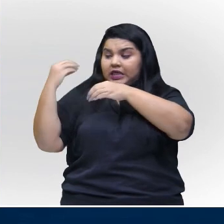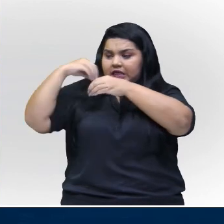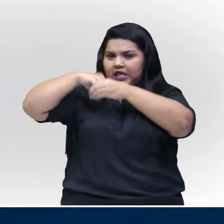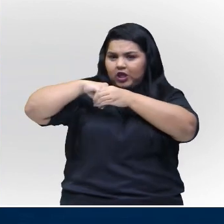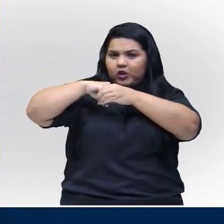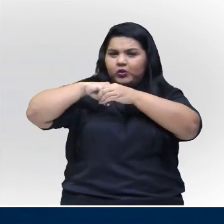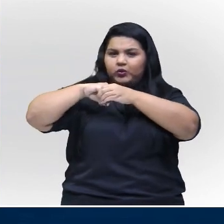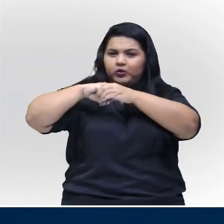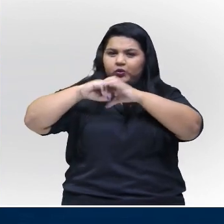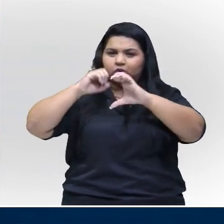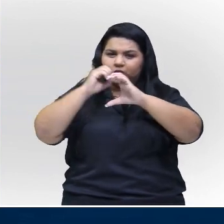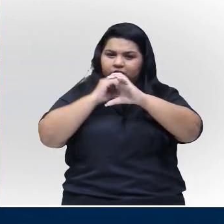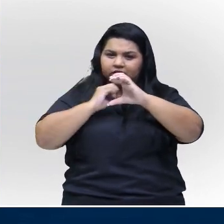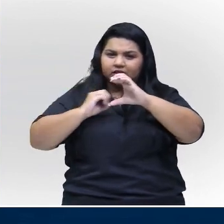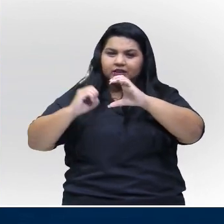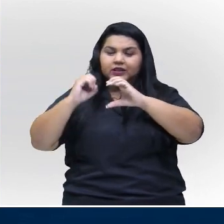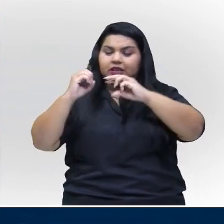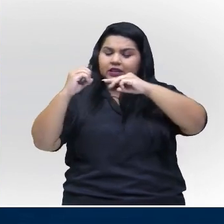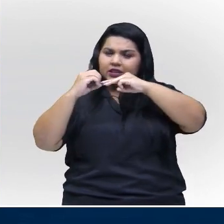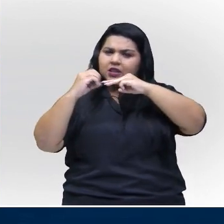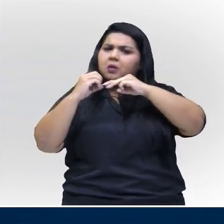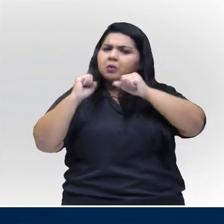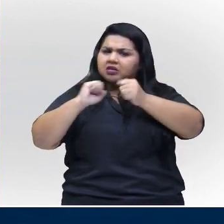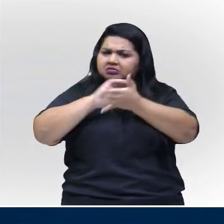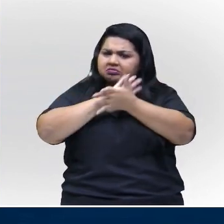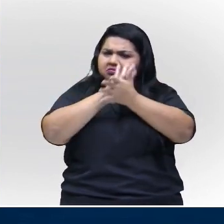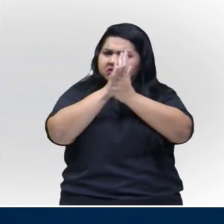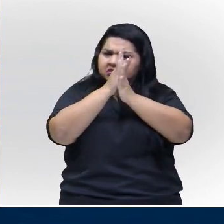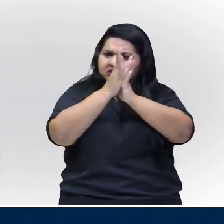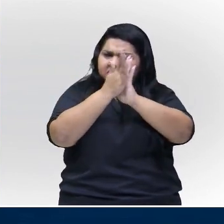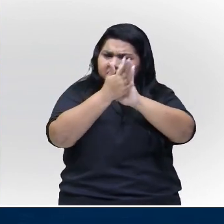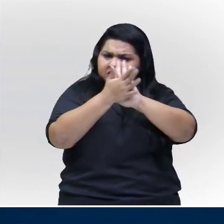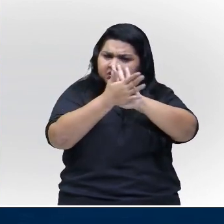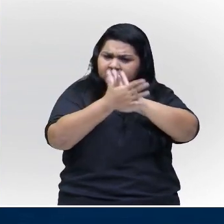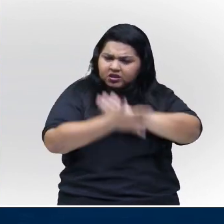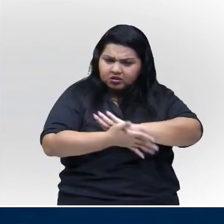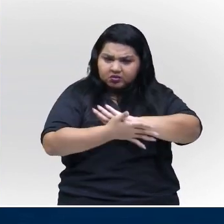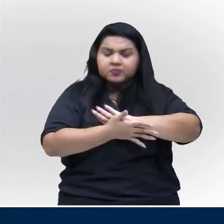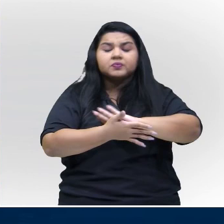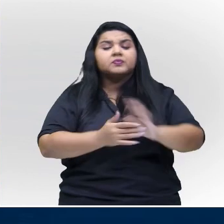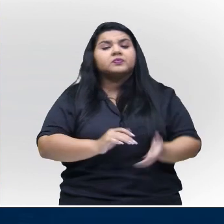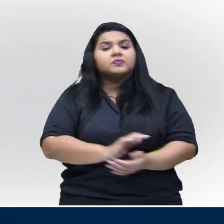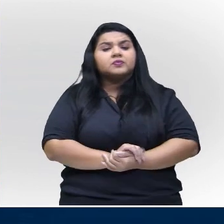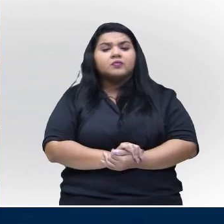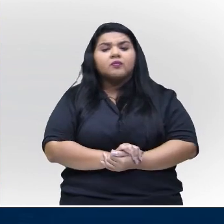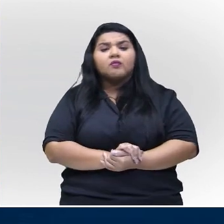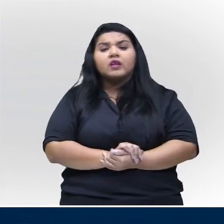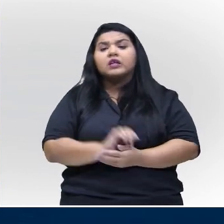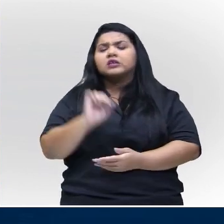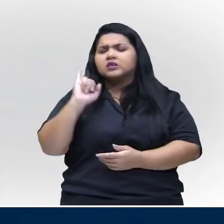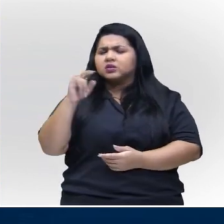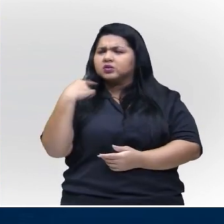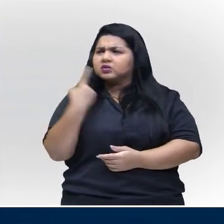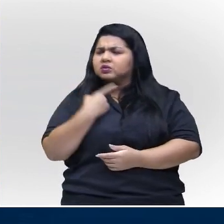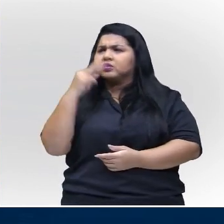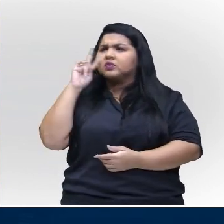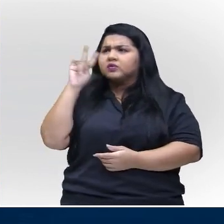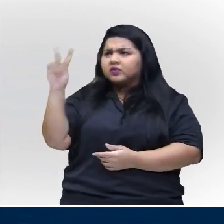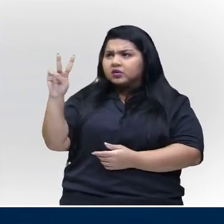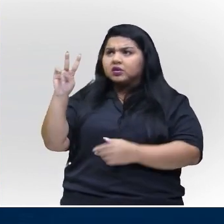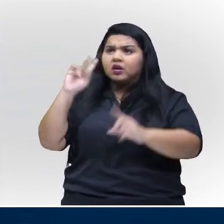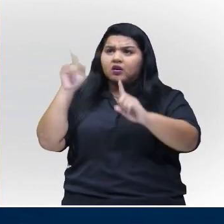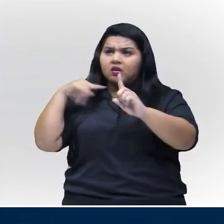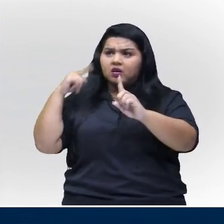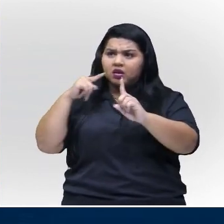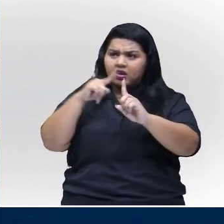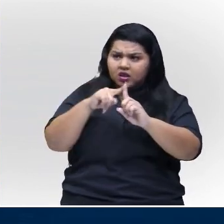sua produção excessiva pode destruir uma célula por autodigestão, né? Se a gente está vendo que a função dele